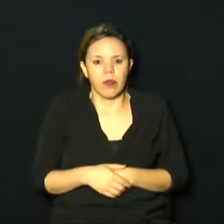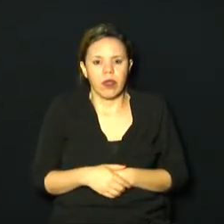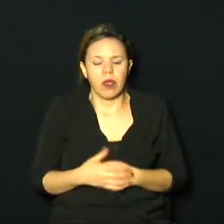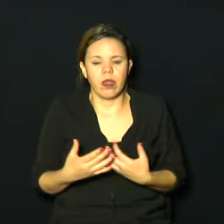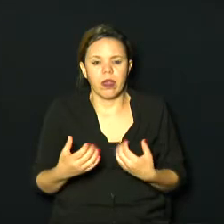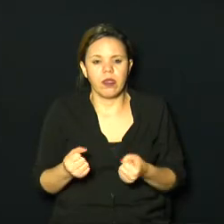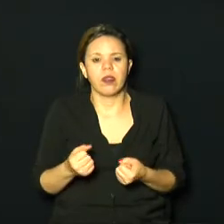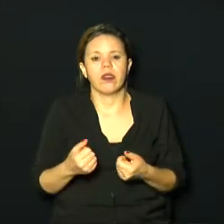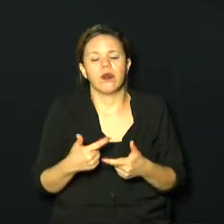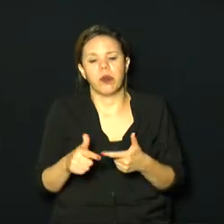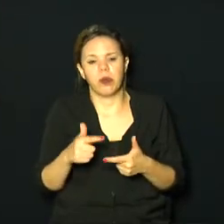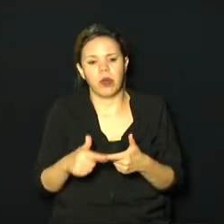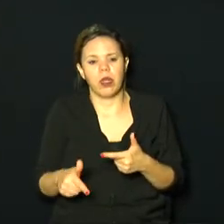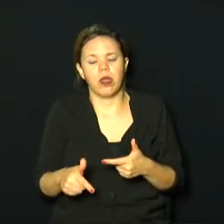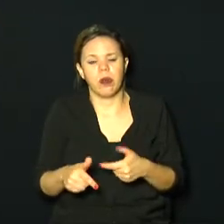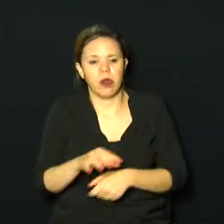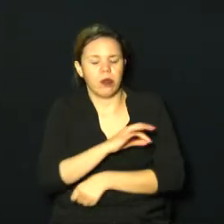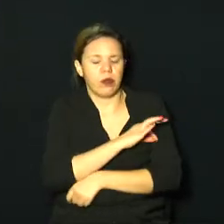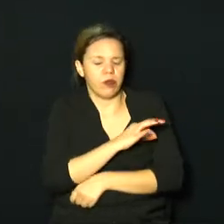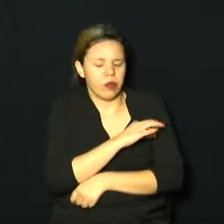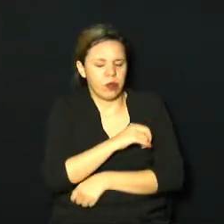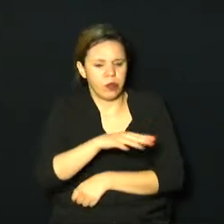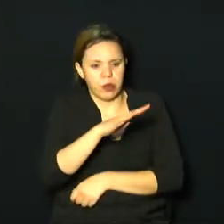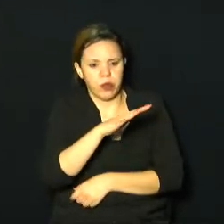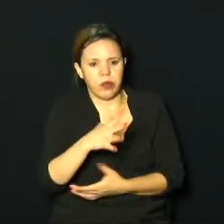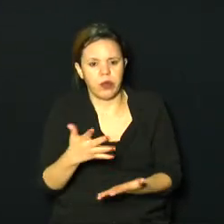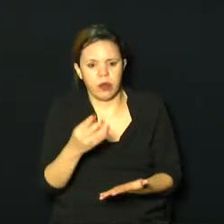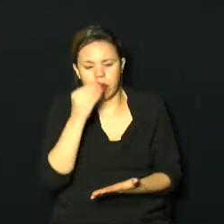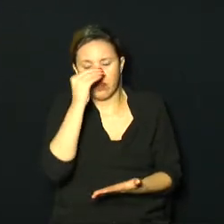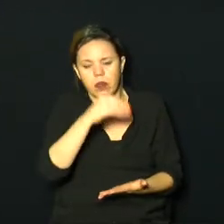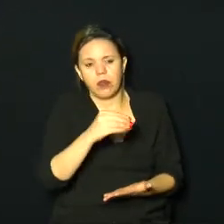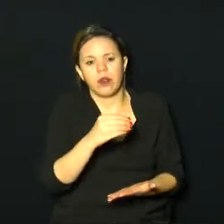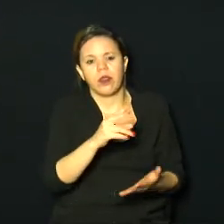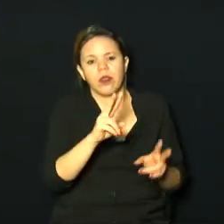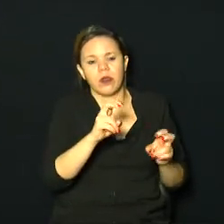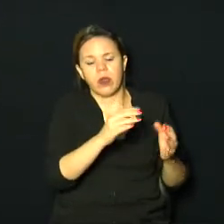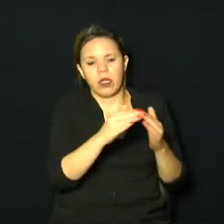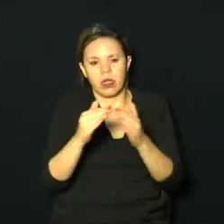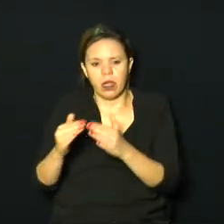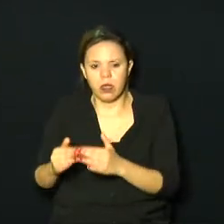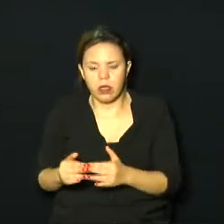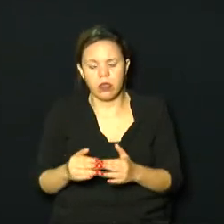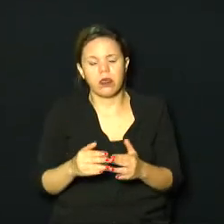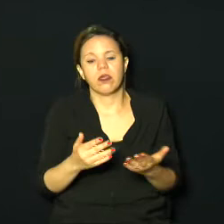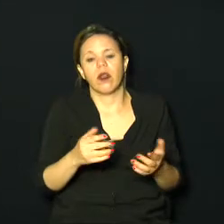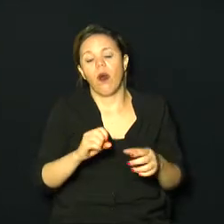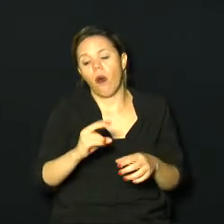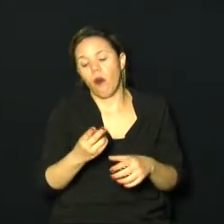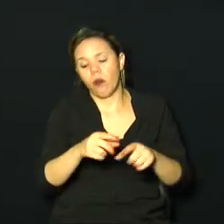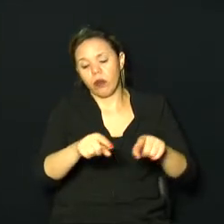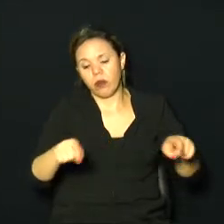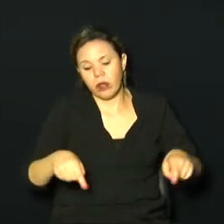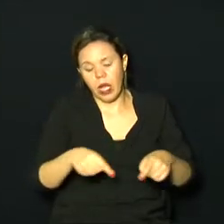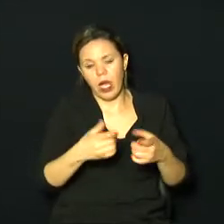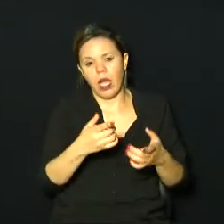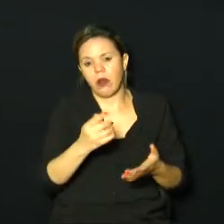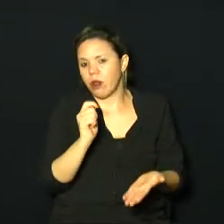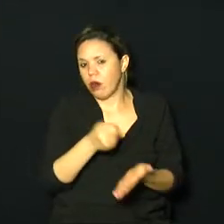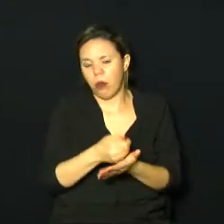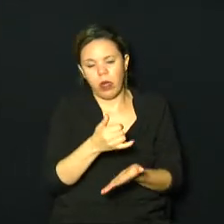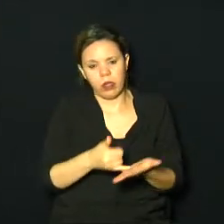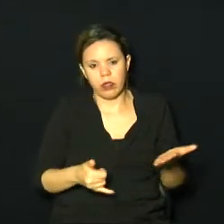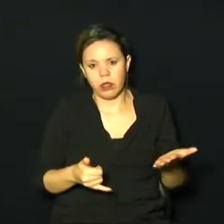poder público com as propriedades que estão irregulares e que não cumprem a função social, que é uma determinação